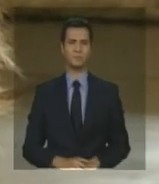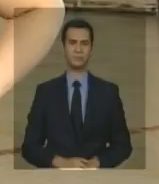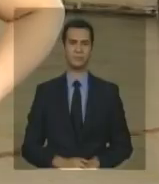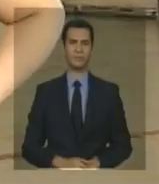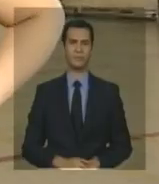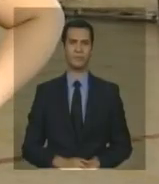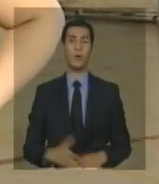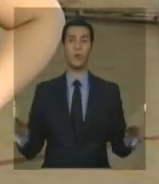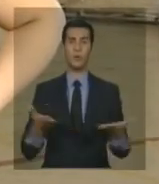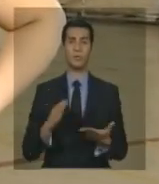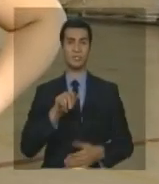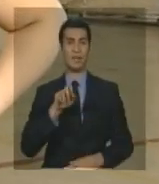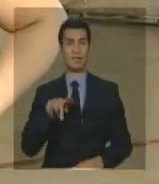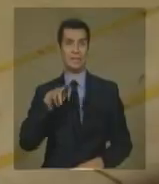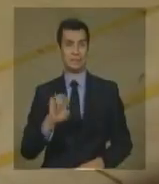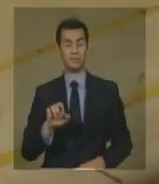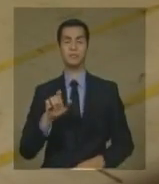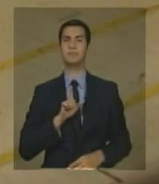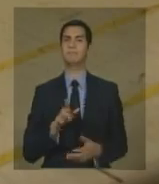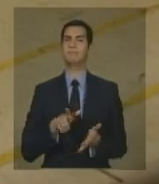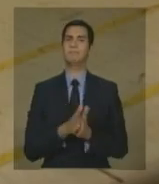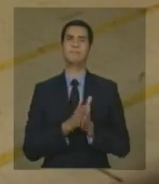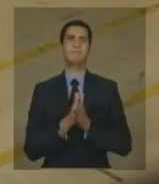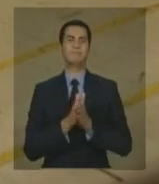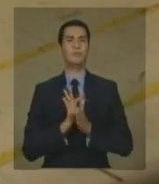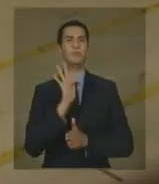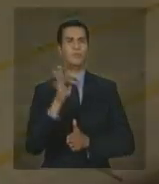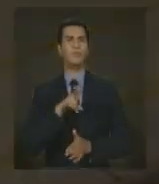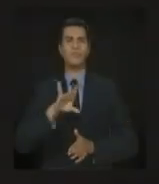Hoje a Aline vive a expectativa de ser mãe.